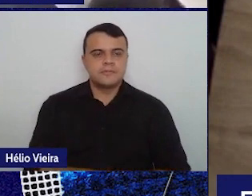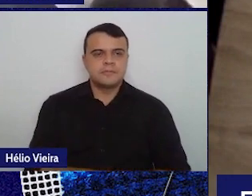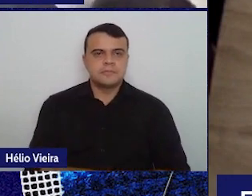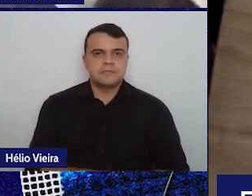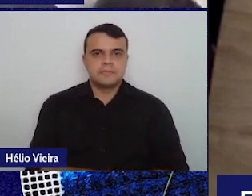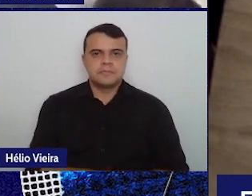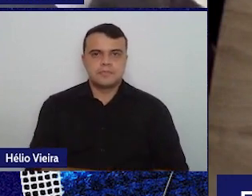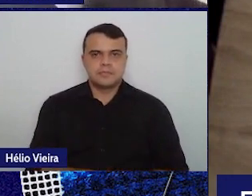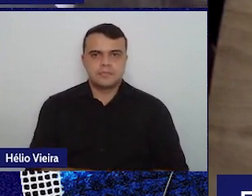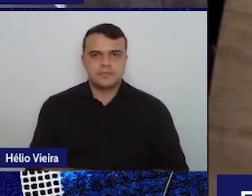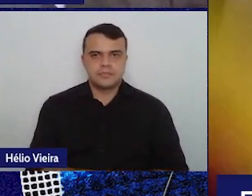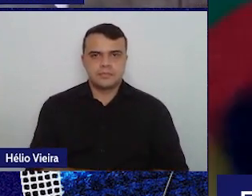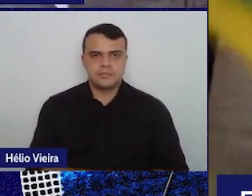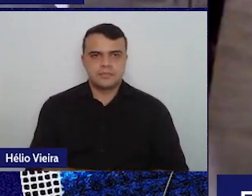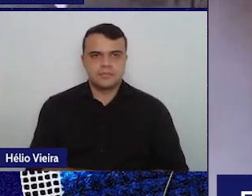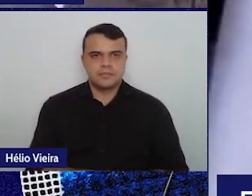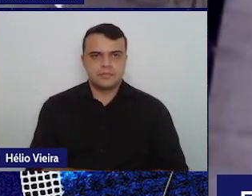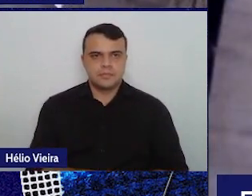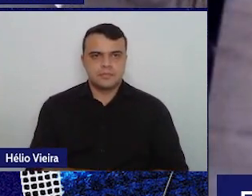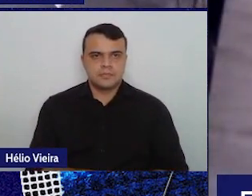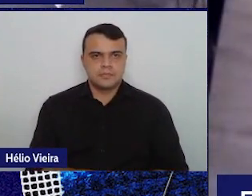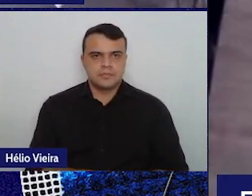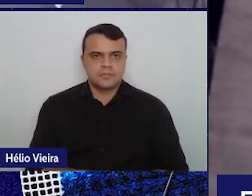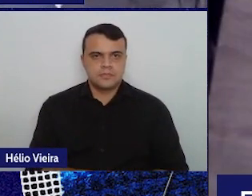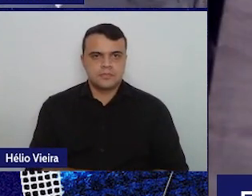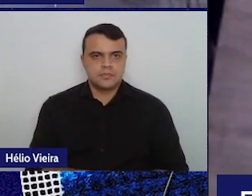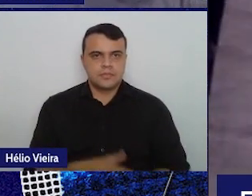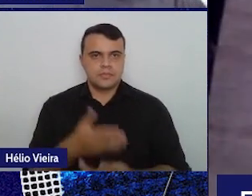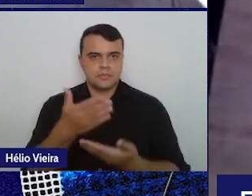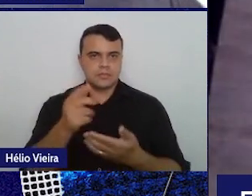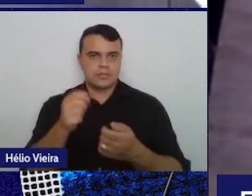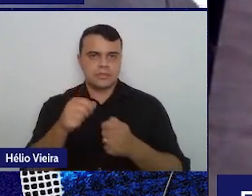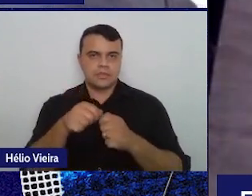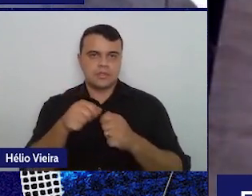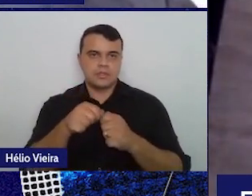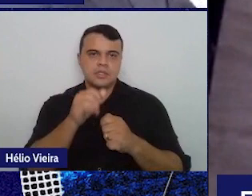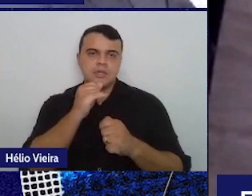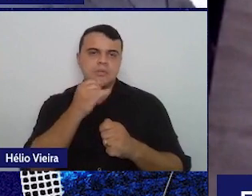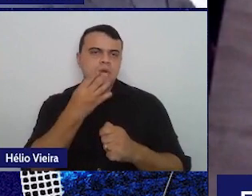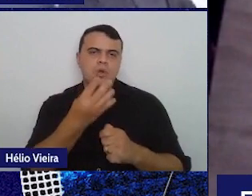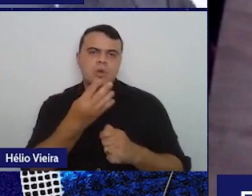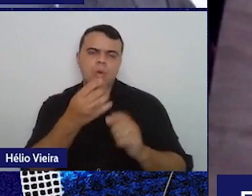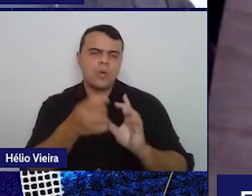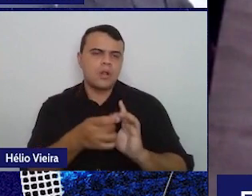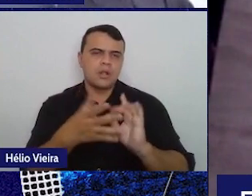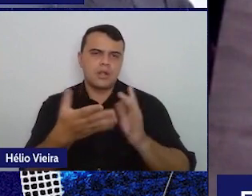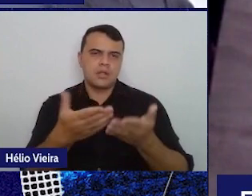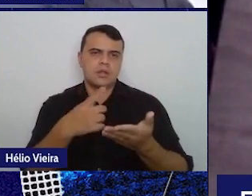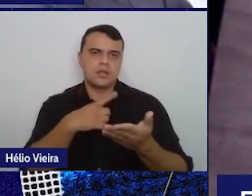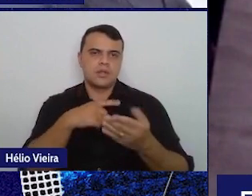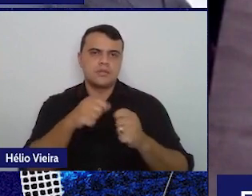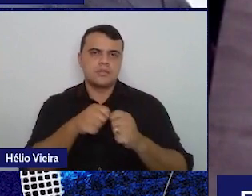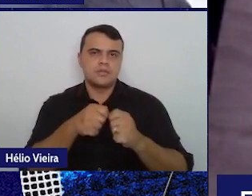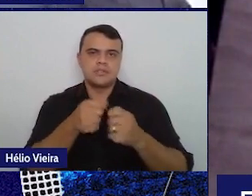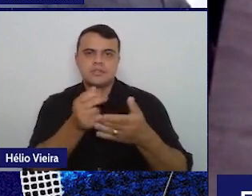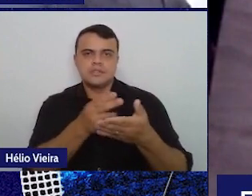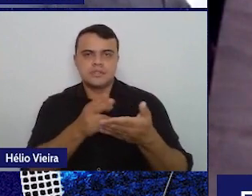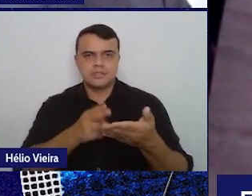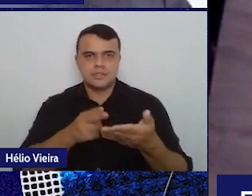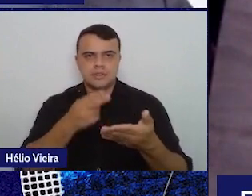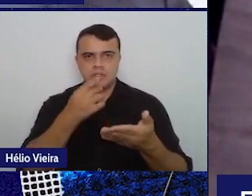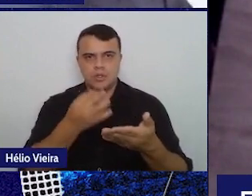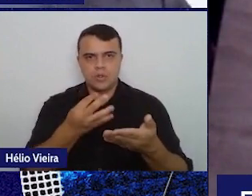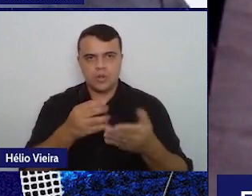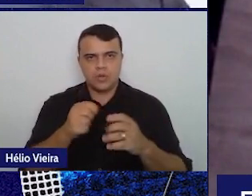que já está trabalhado. A gente pode trabalhar as cores assim, fazer desenhos com essas cores,